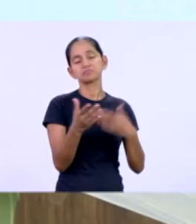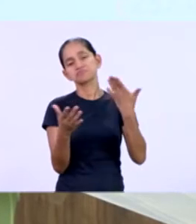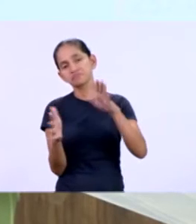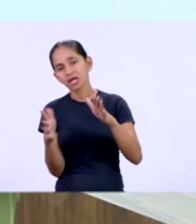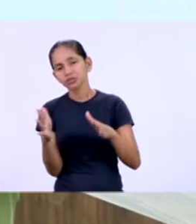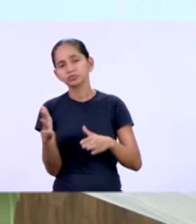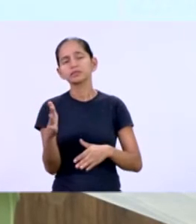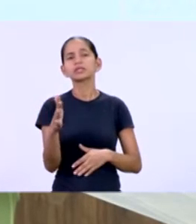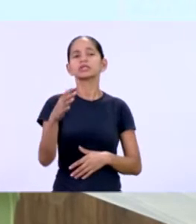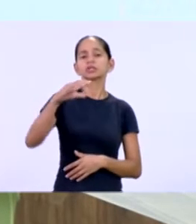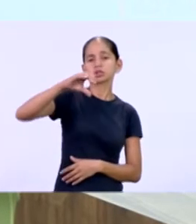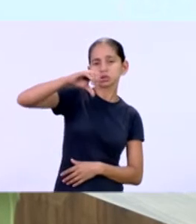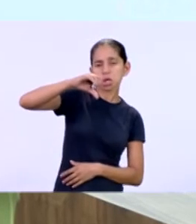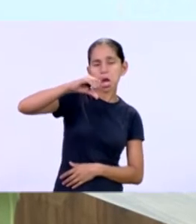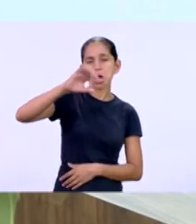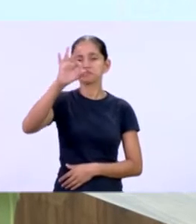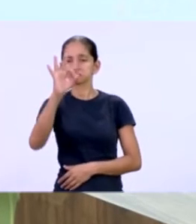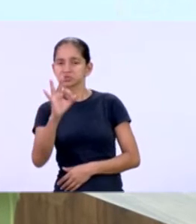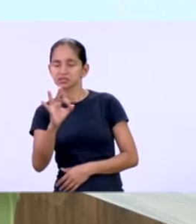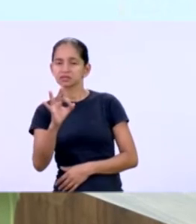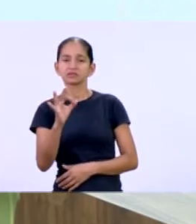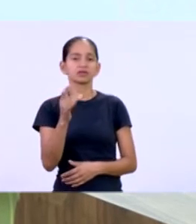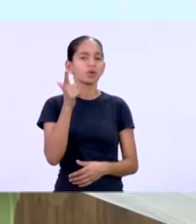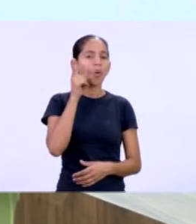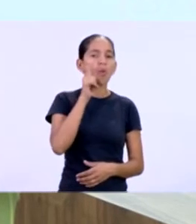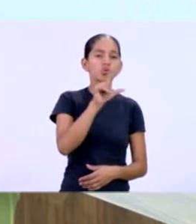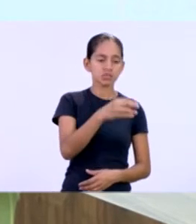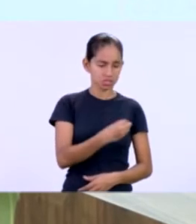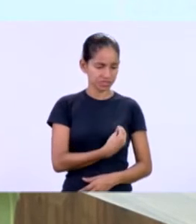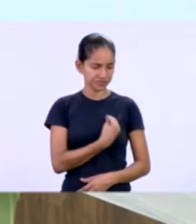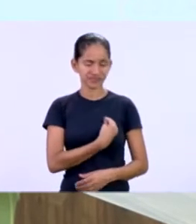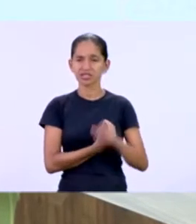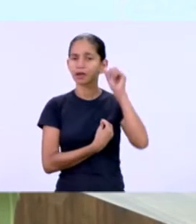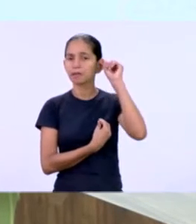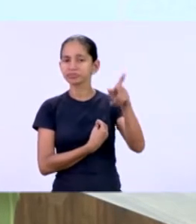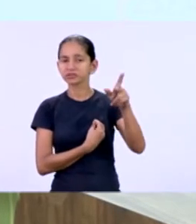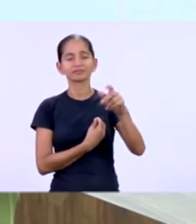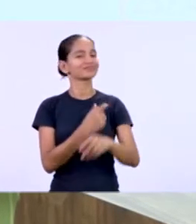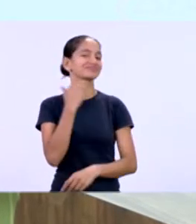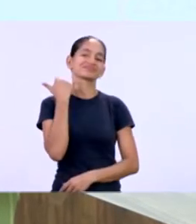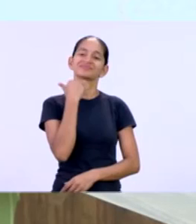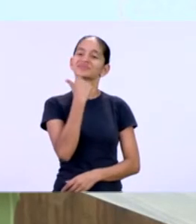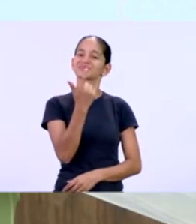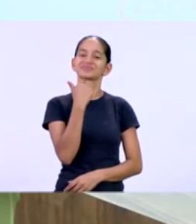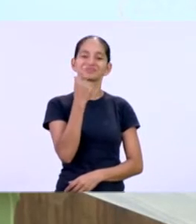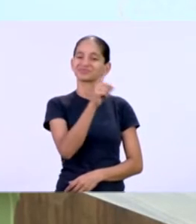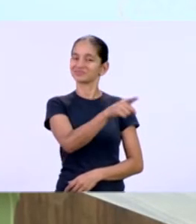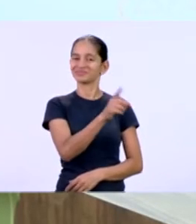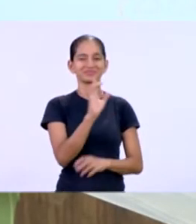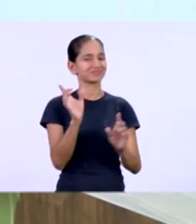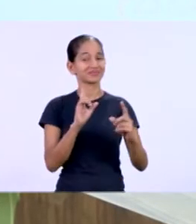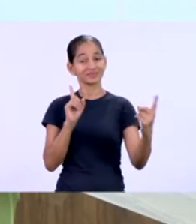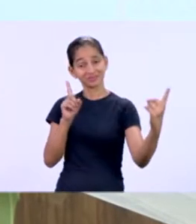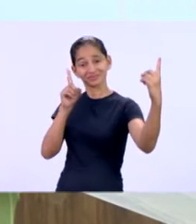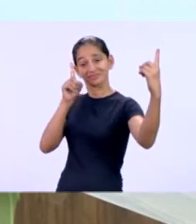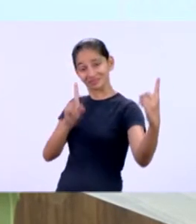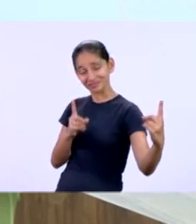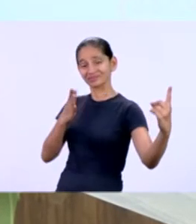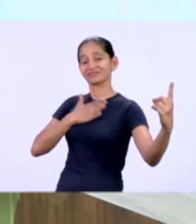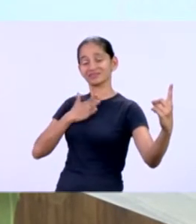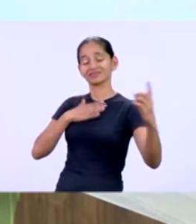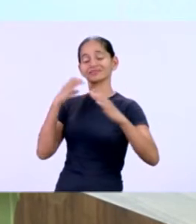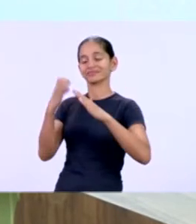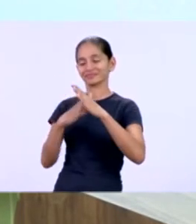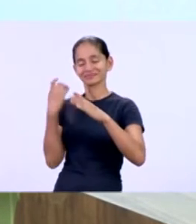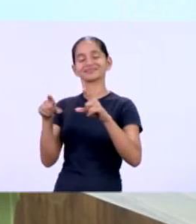e 11%, isso não vai conseguir que faça a sua vida toda ficar aposentado. Então a empresa tem que colocar mais 27%, 28% em cima